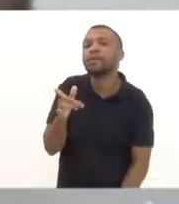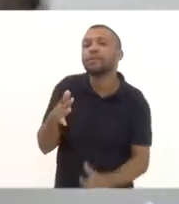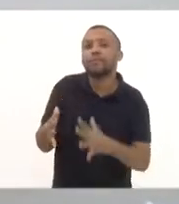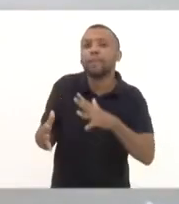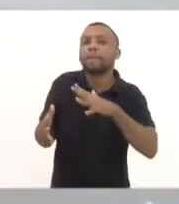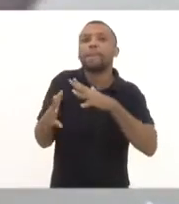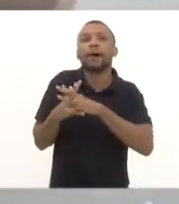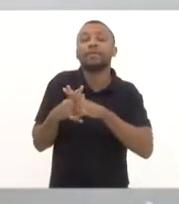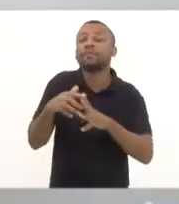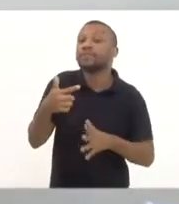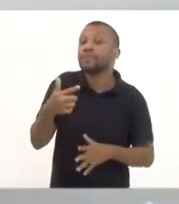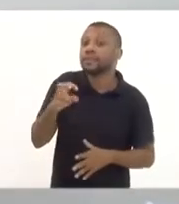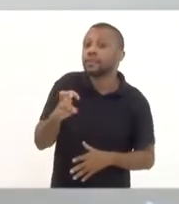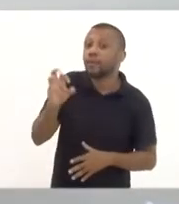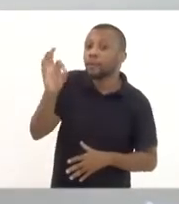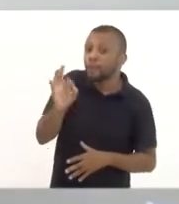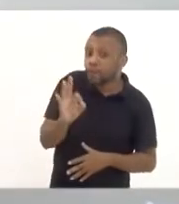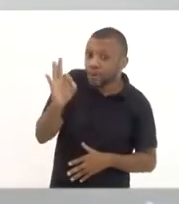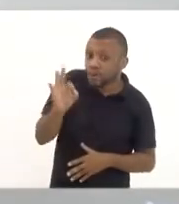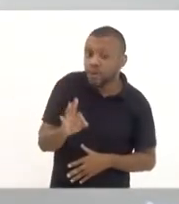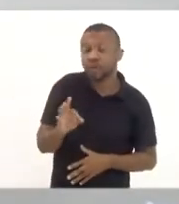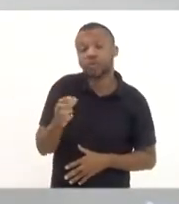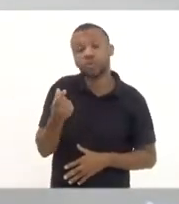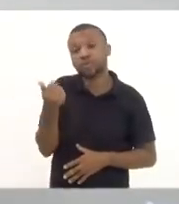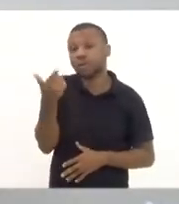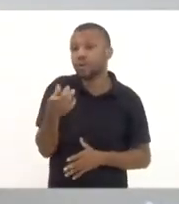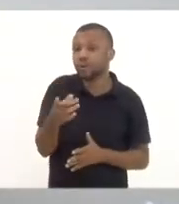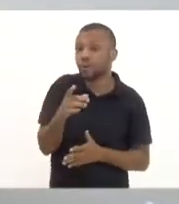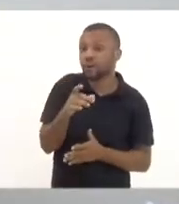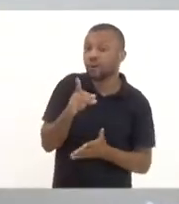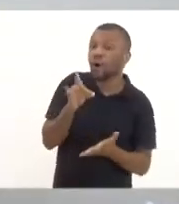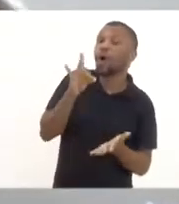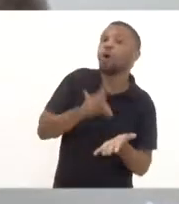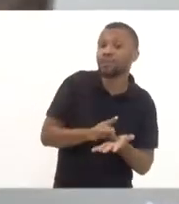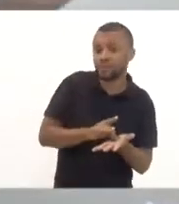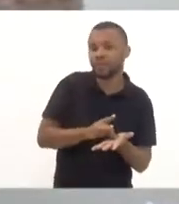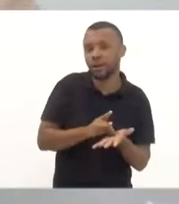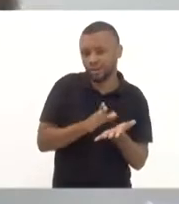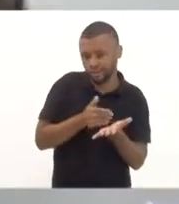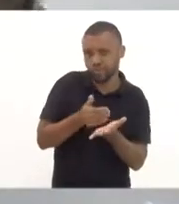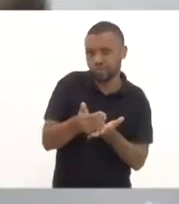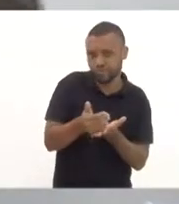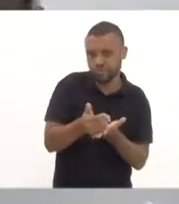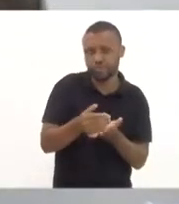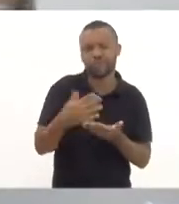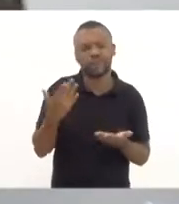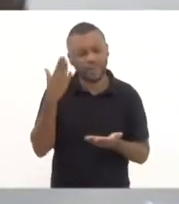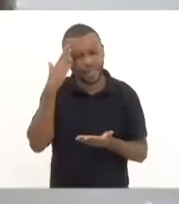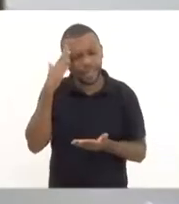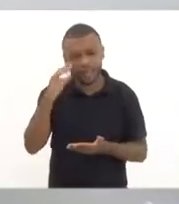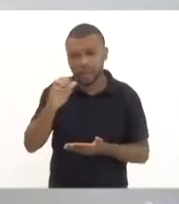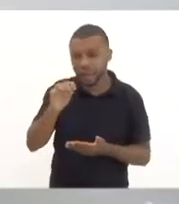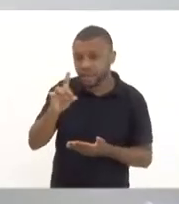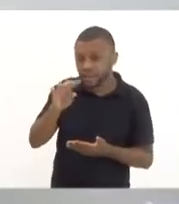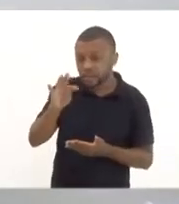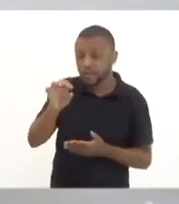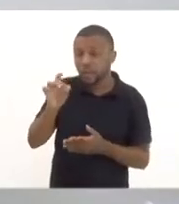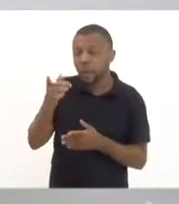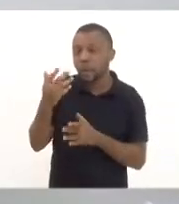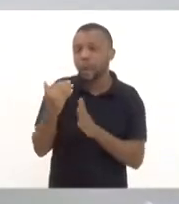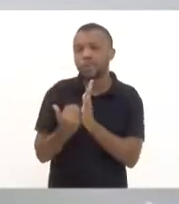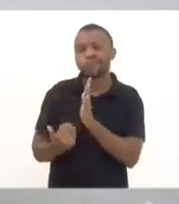25 por cento do valor algerina original e a gente vê às vezes os adjetivos superam em muito